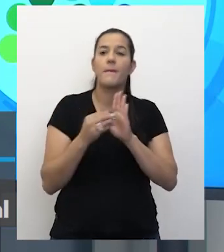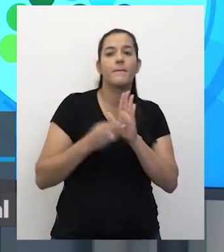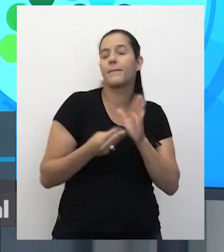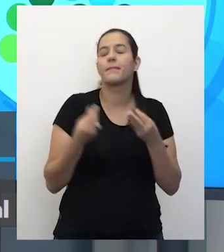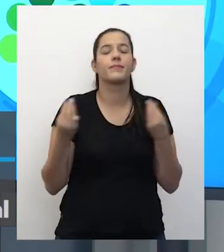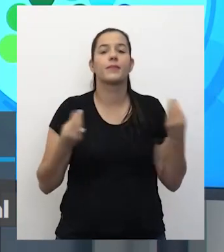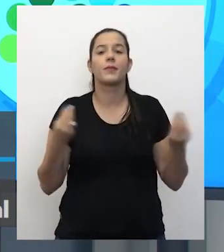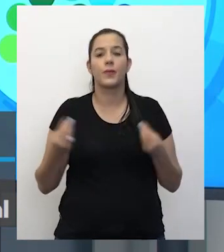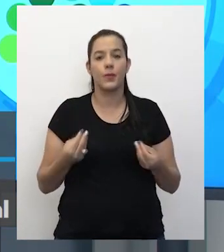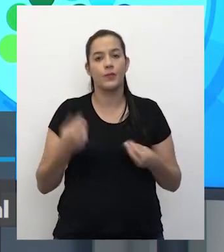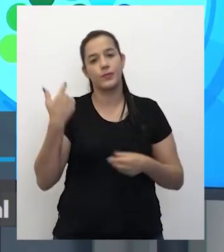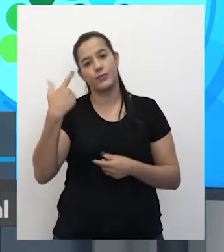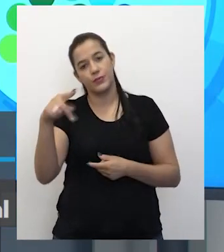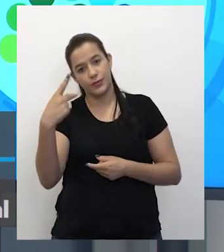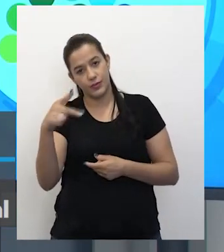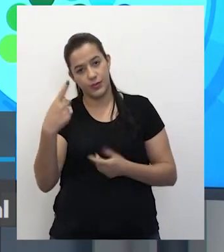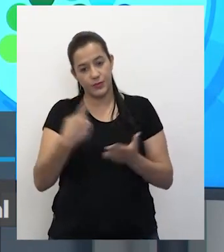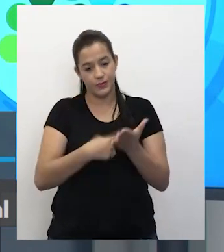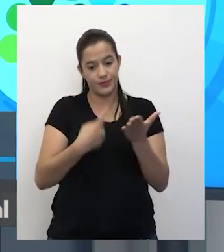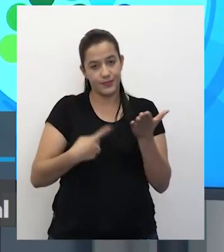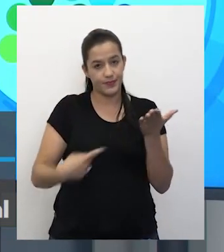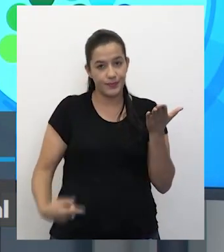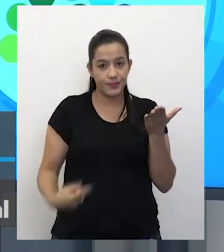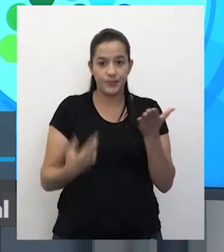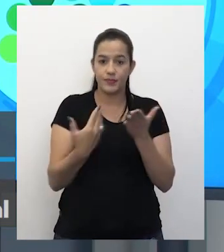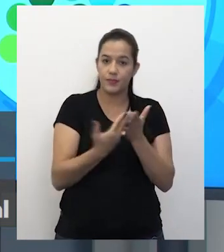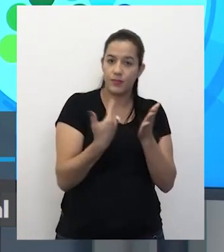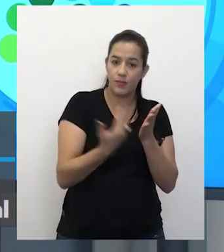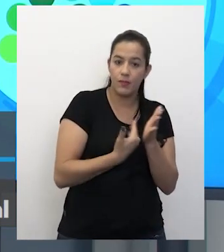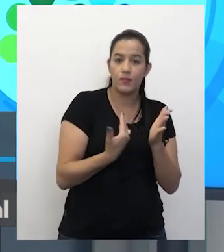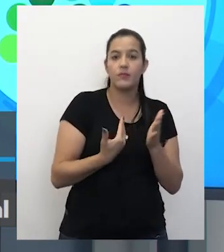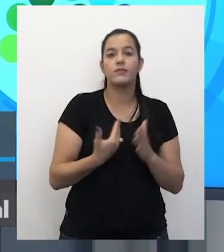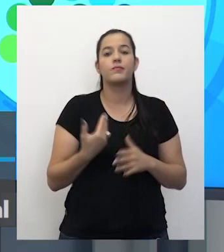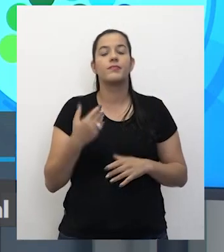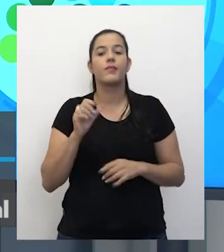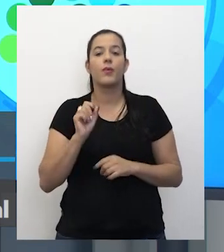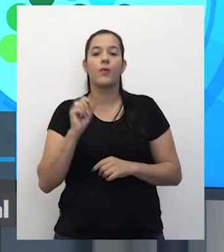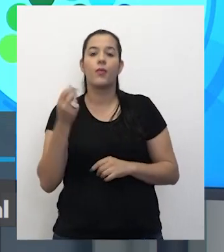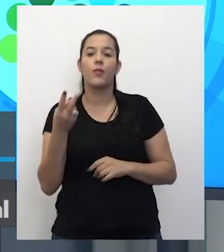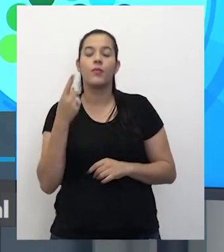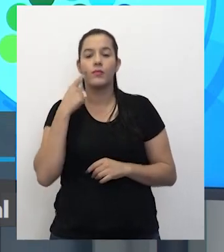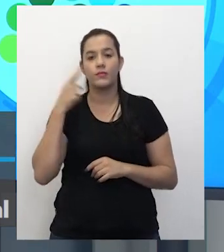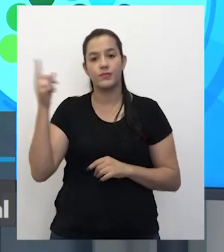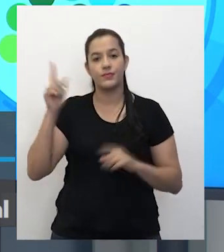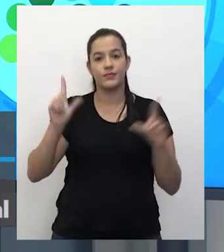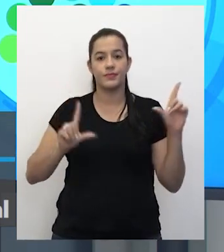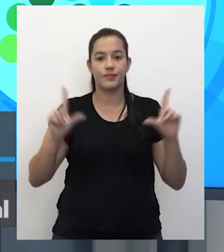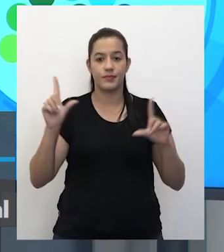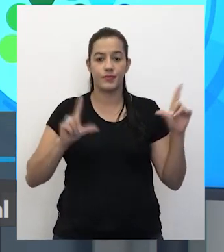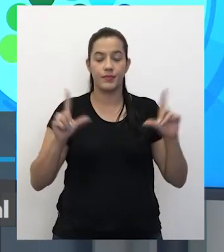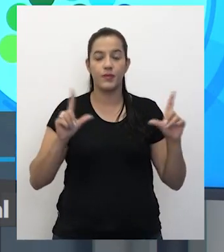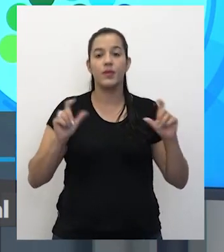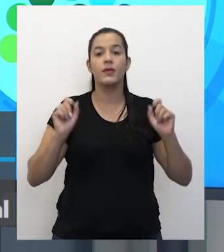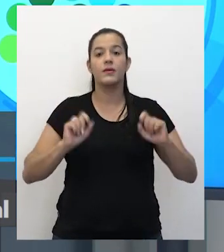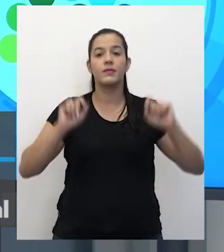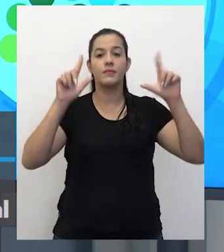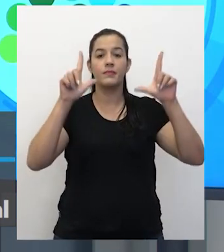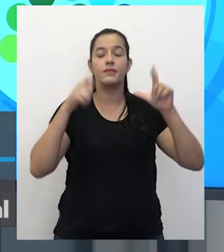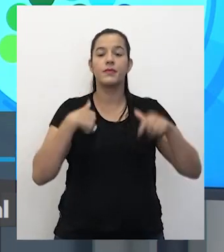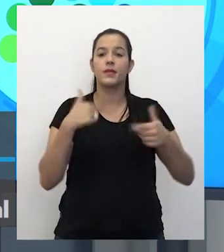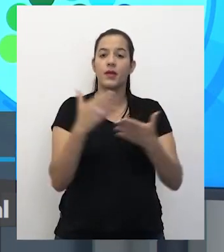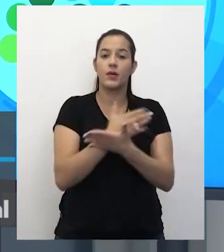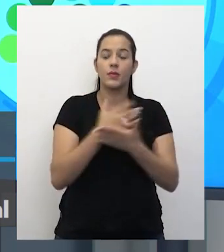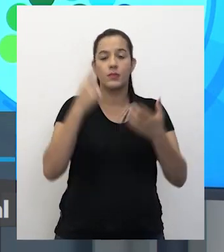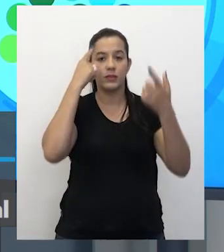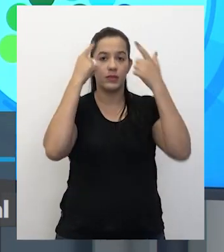Vocês podem colocar no próprio diário de práticas e vivências, ou então, vejam aí na tela, eu trouxe algumas ideias também.